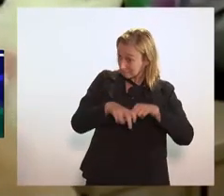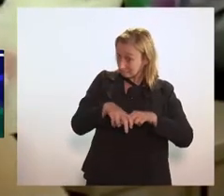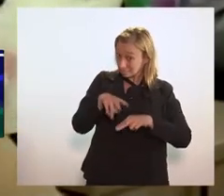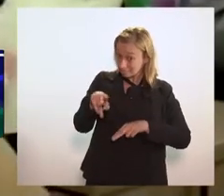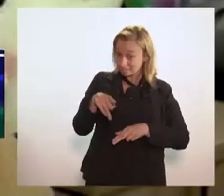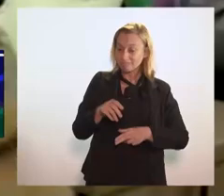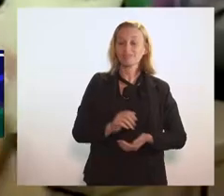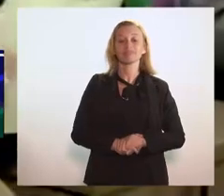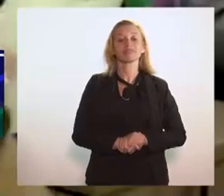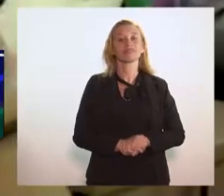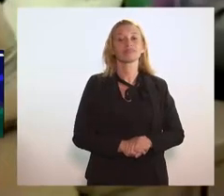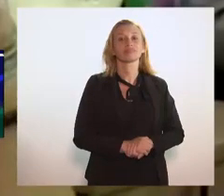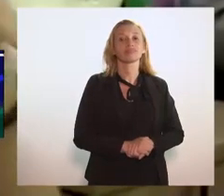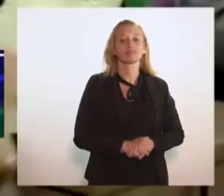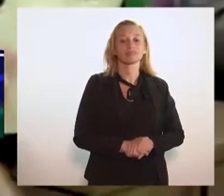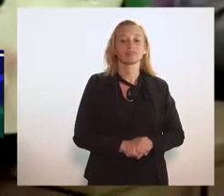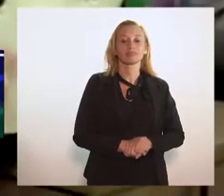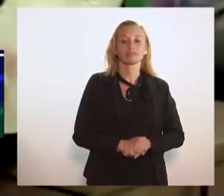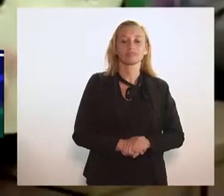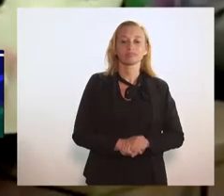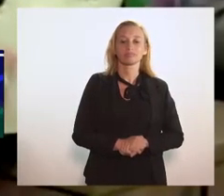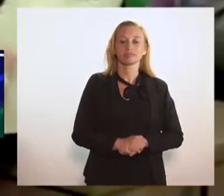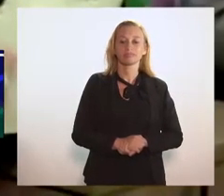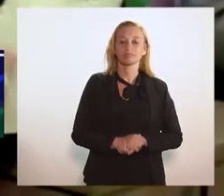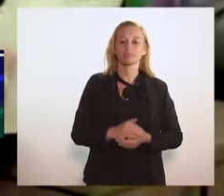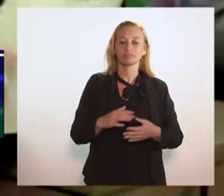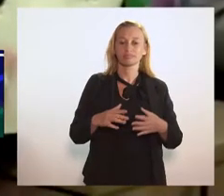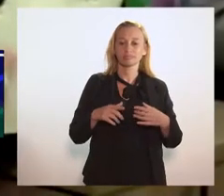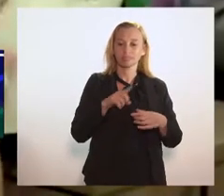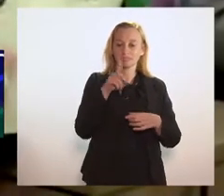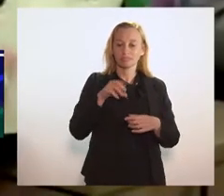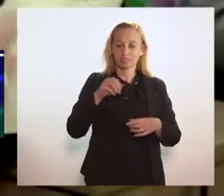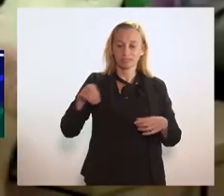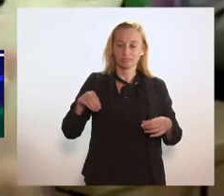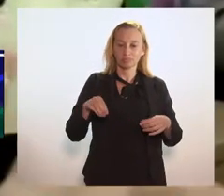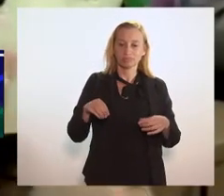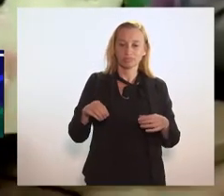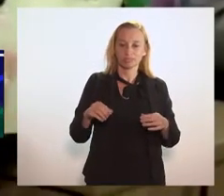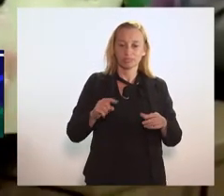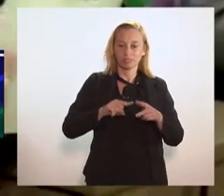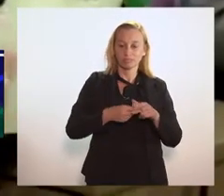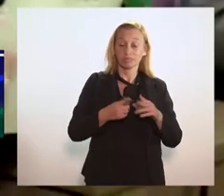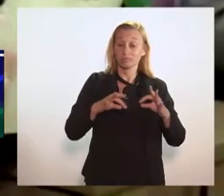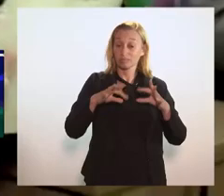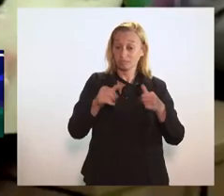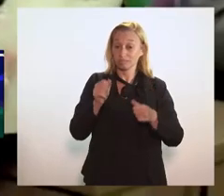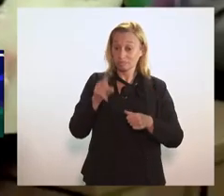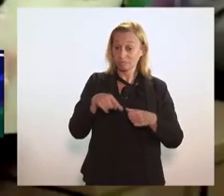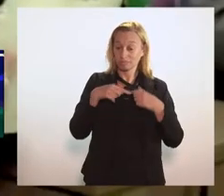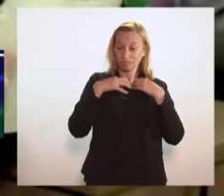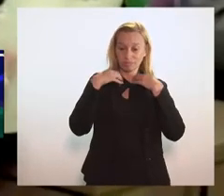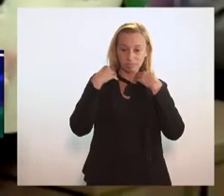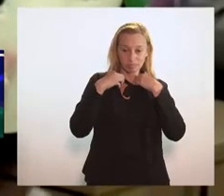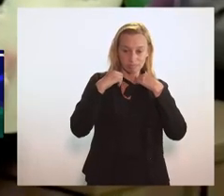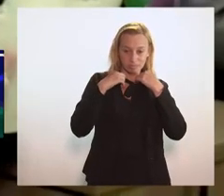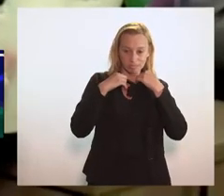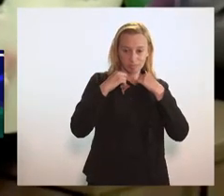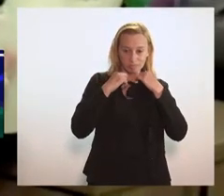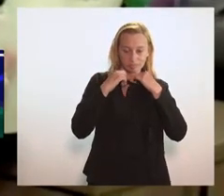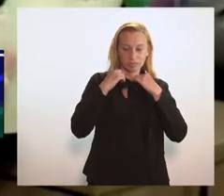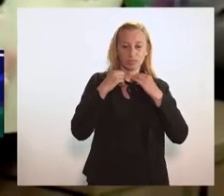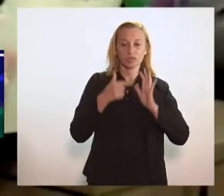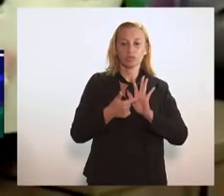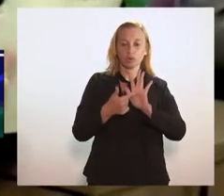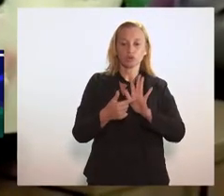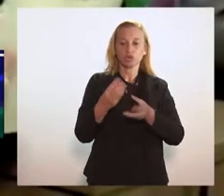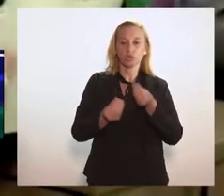nessa cadeira. Essa coisa de Zoom, a gente fica consertando tudo, né? Conserta colar, conserta... Já tem até um estudo mostrando o